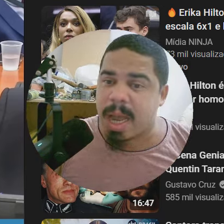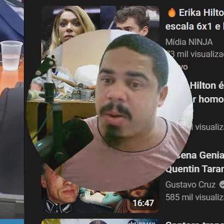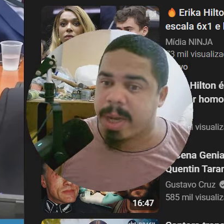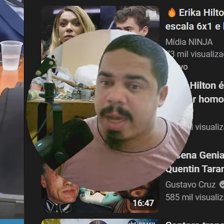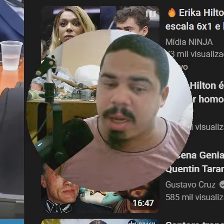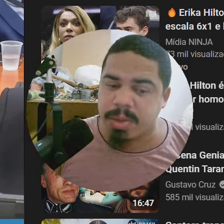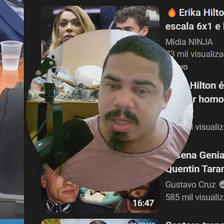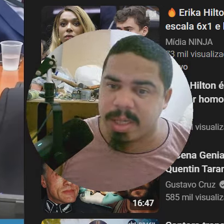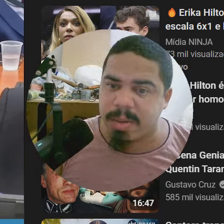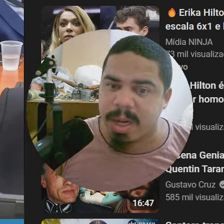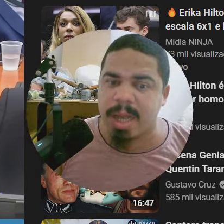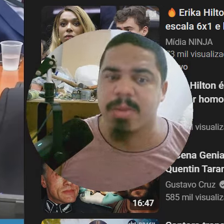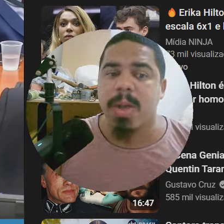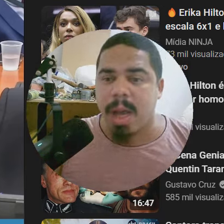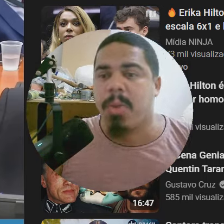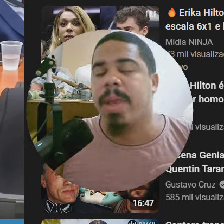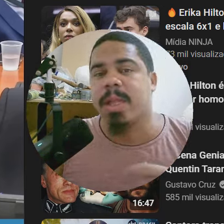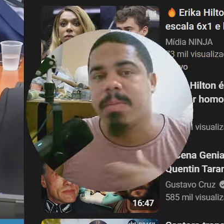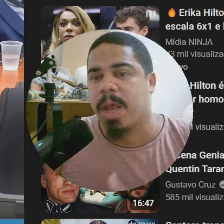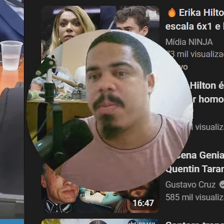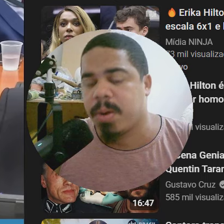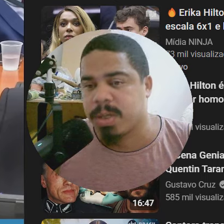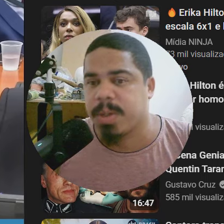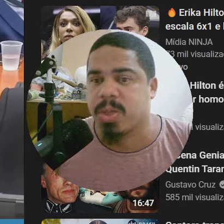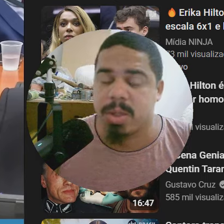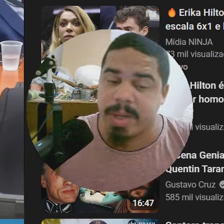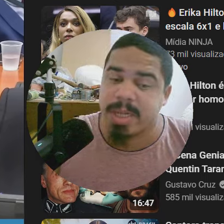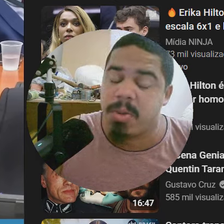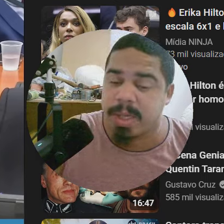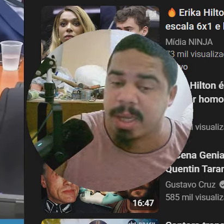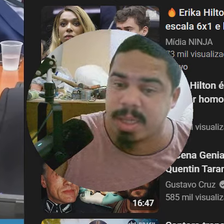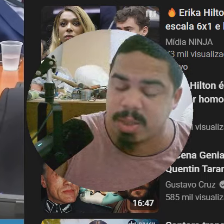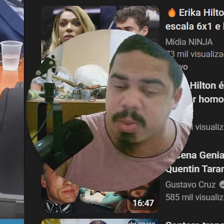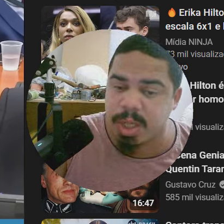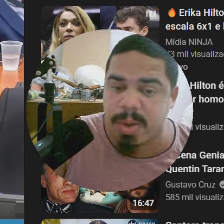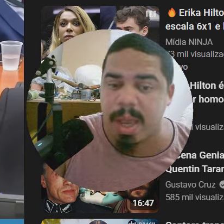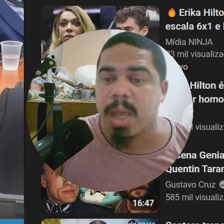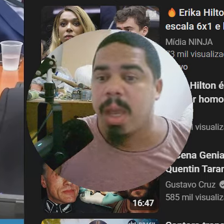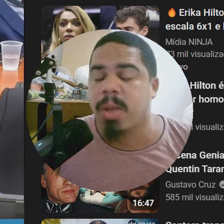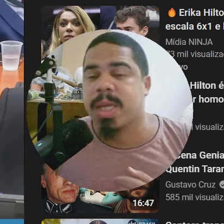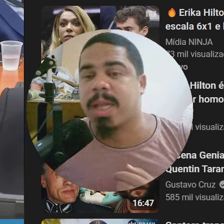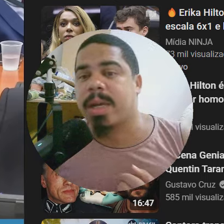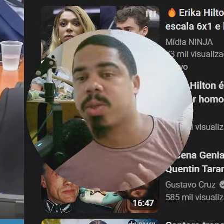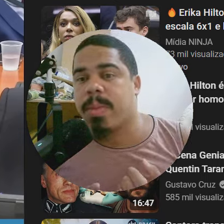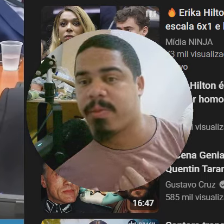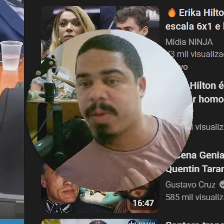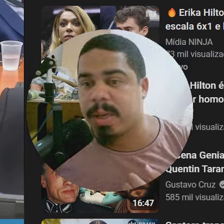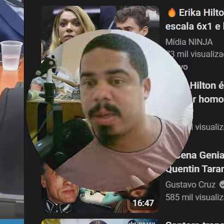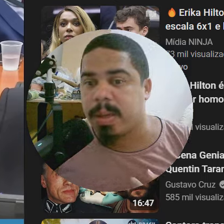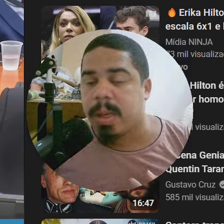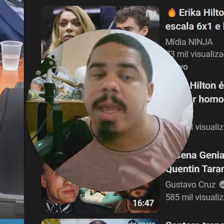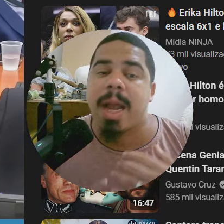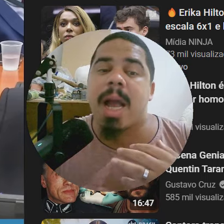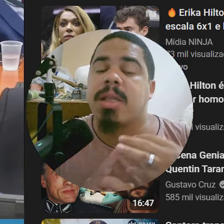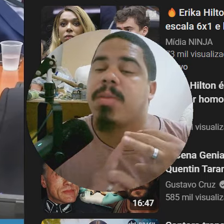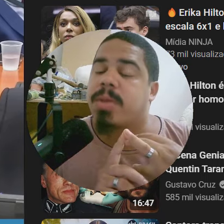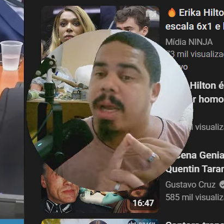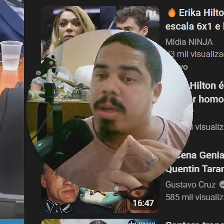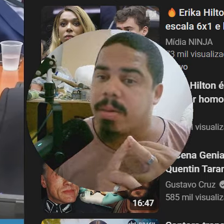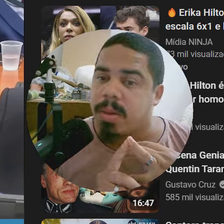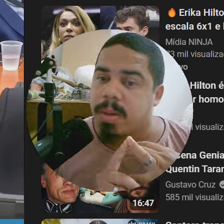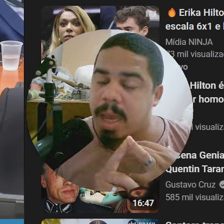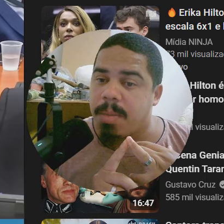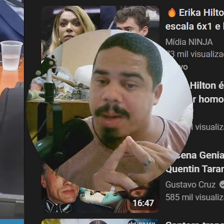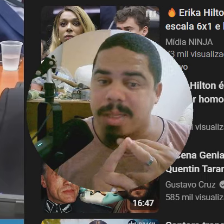reduz a carga horária e os dias trabalhados, aumenta o emprego para outras pessoas. Mas aí o que tem que ser discutido é, e os salários, como é que fica? E a carga